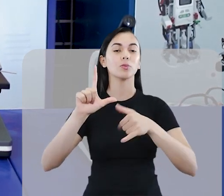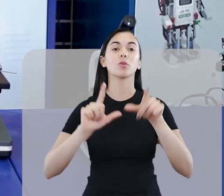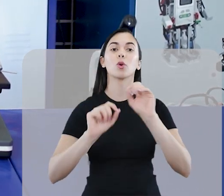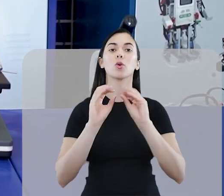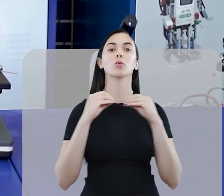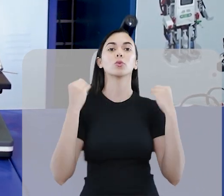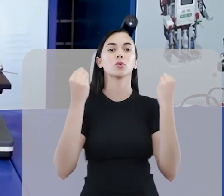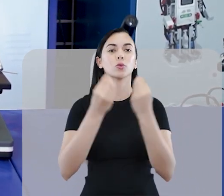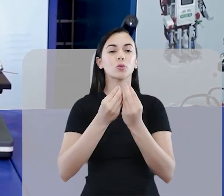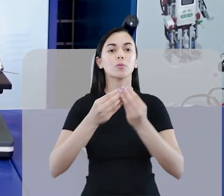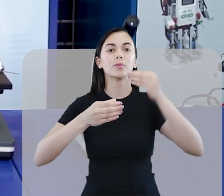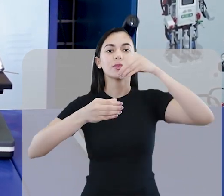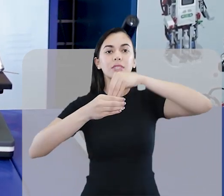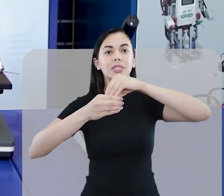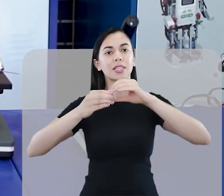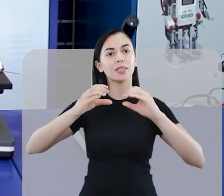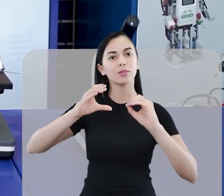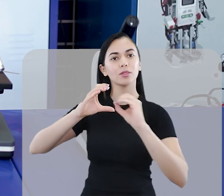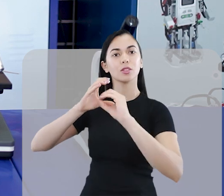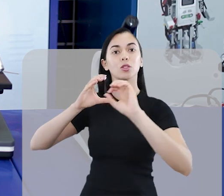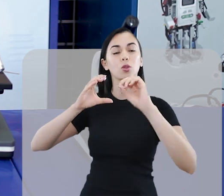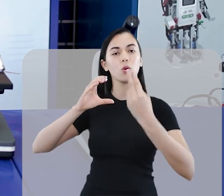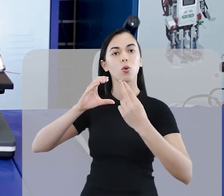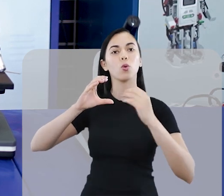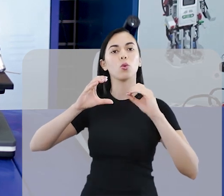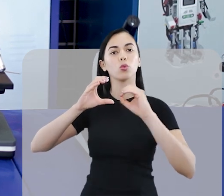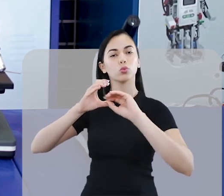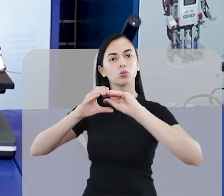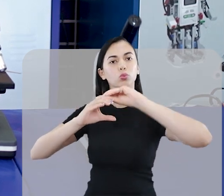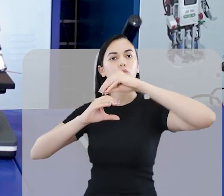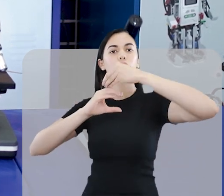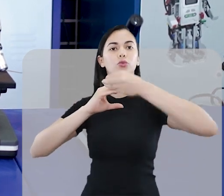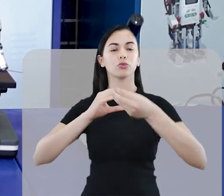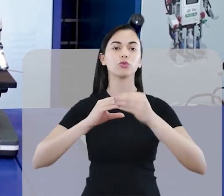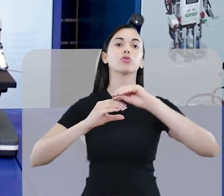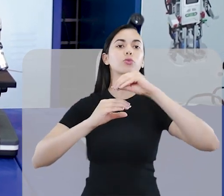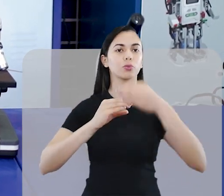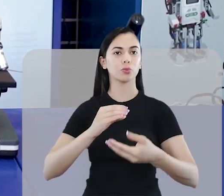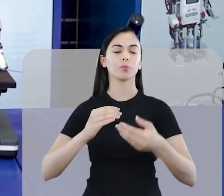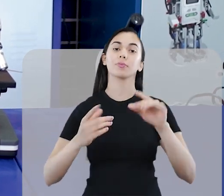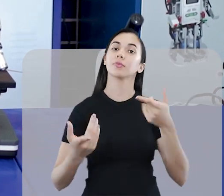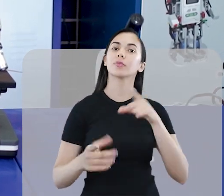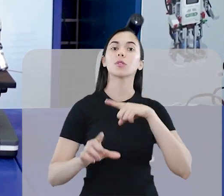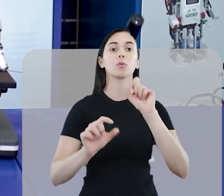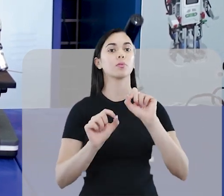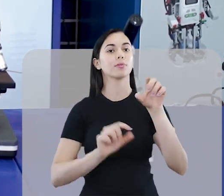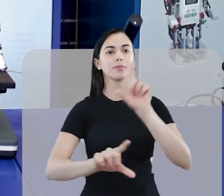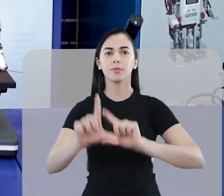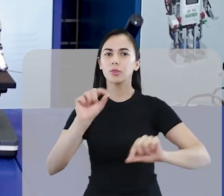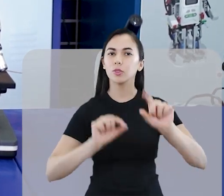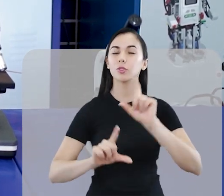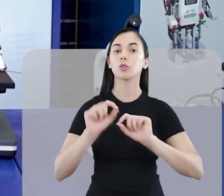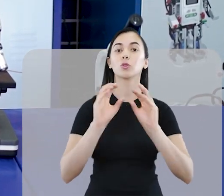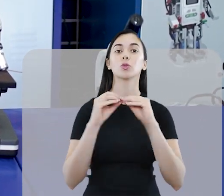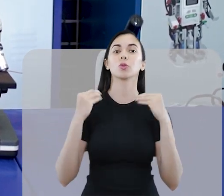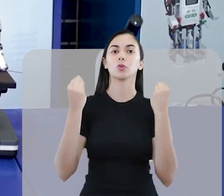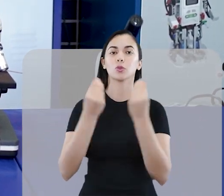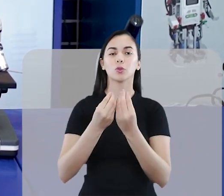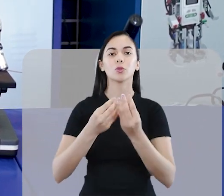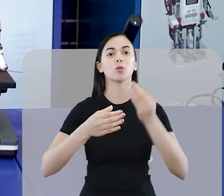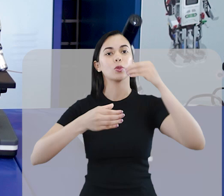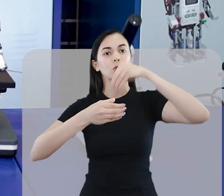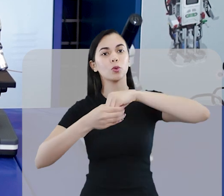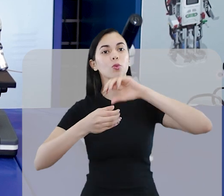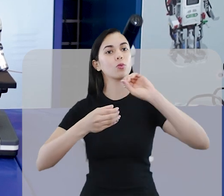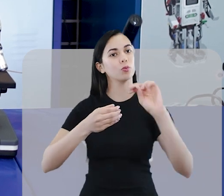entra e o que sai da célula. Ou seja, nós temos uma permeabilidade seletiva, ou seja, a seleção dessas substâncias